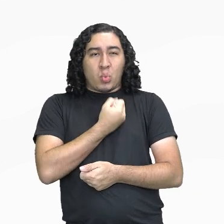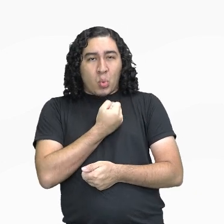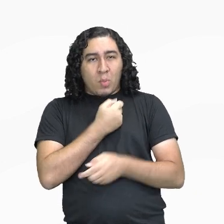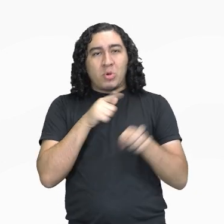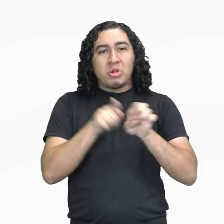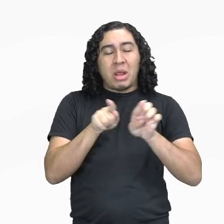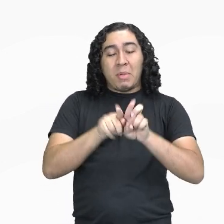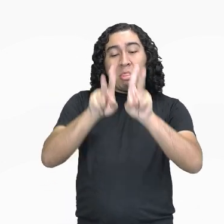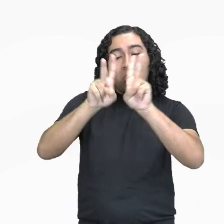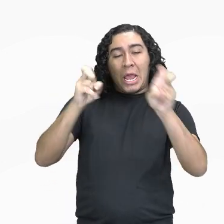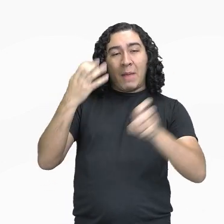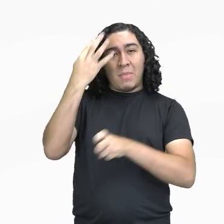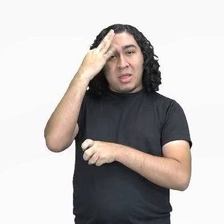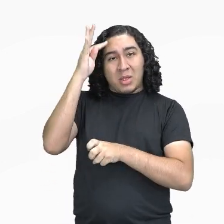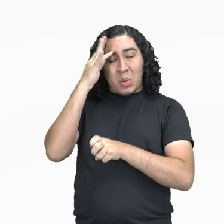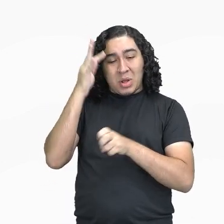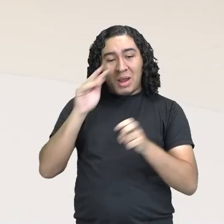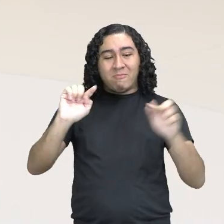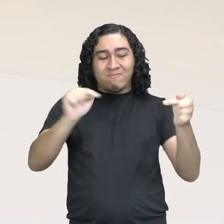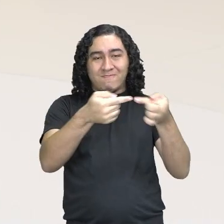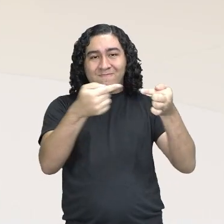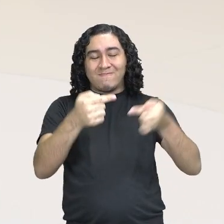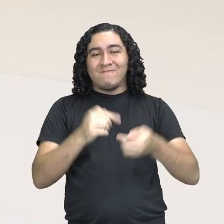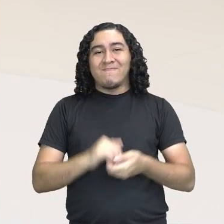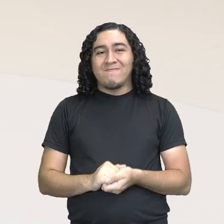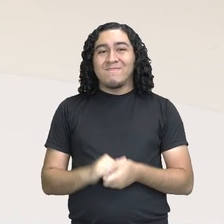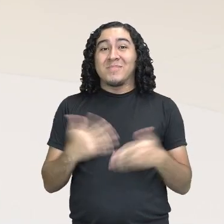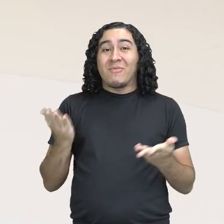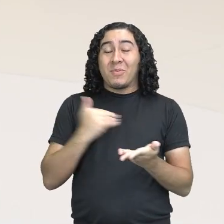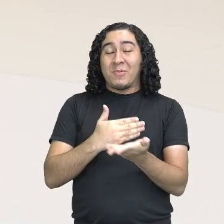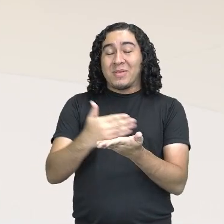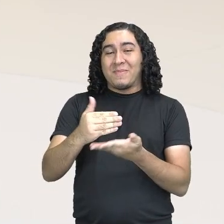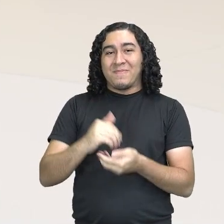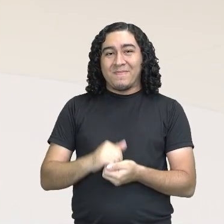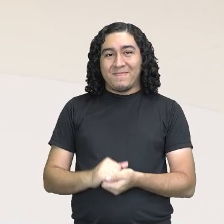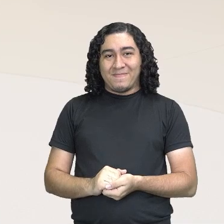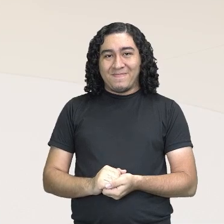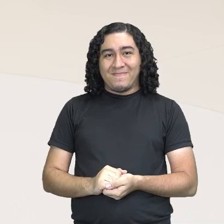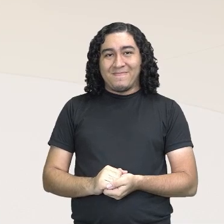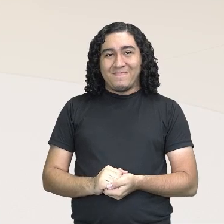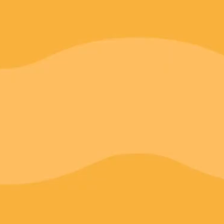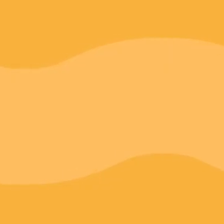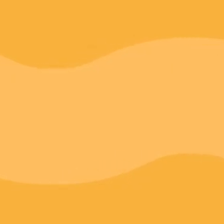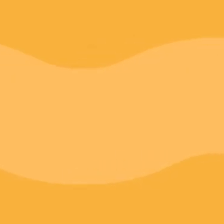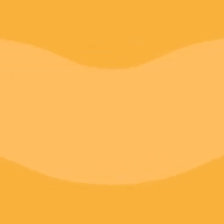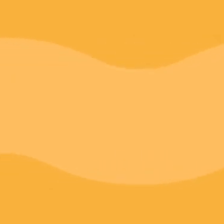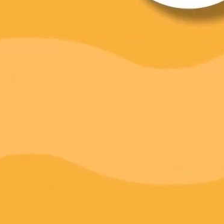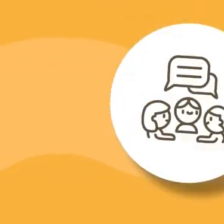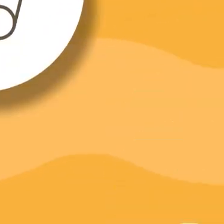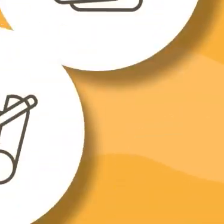problematização, tema, questões, hipóteses. Então vamos à nossa aula.